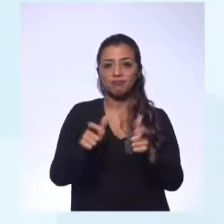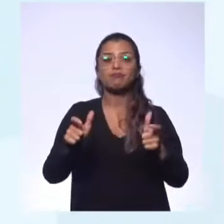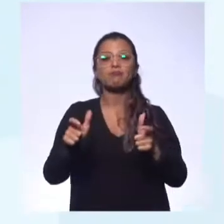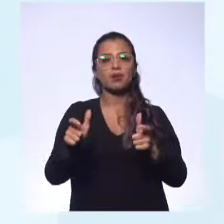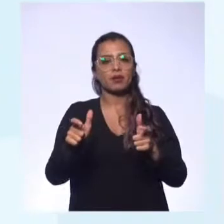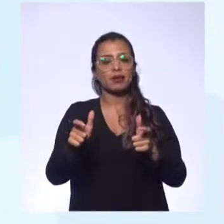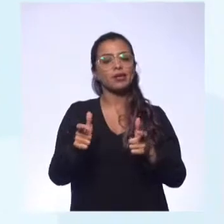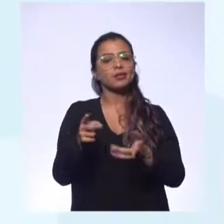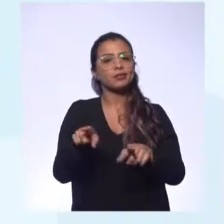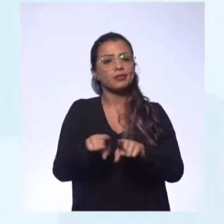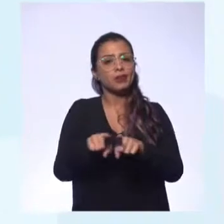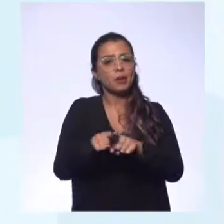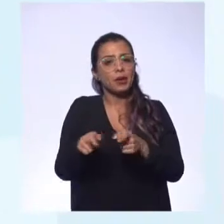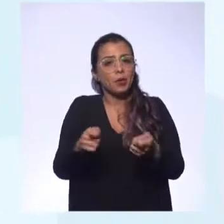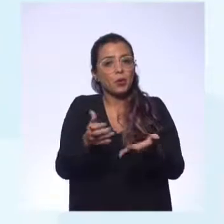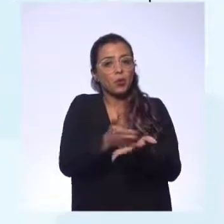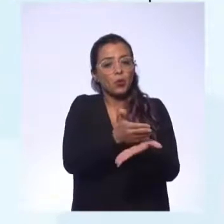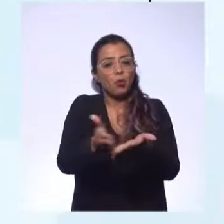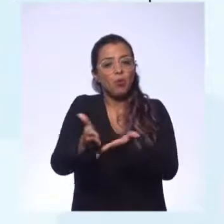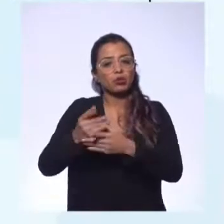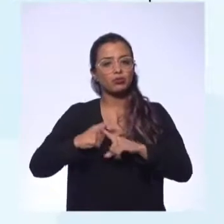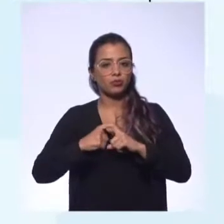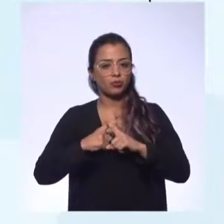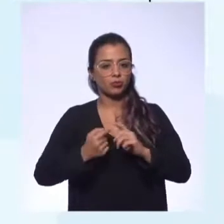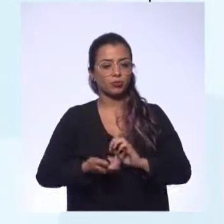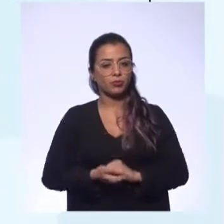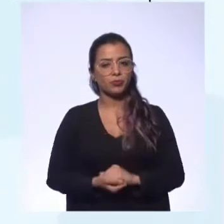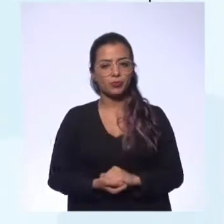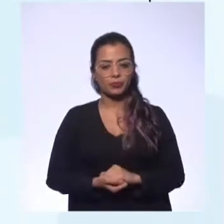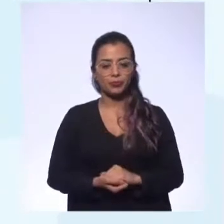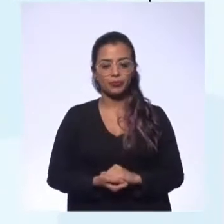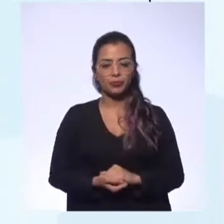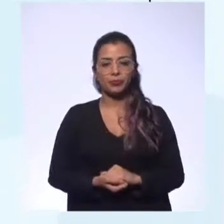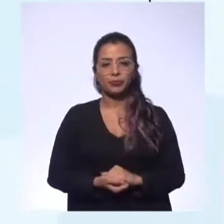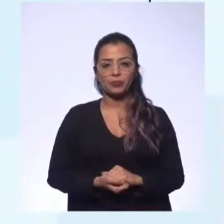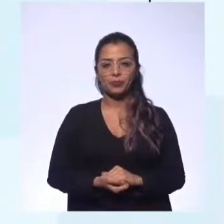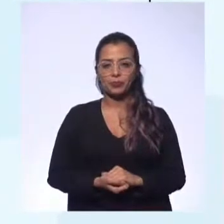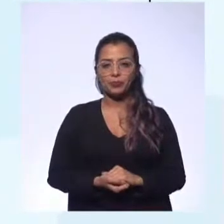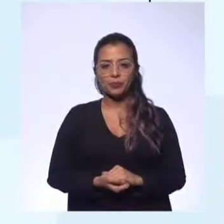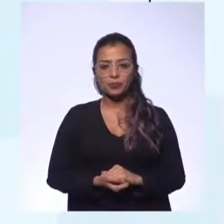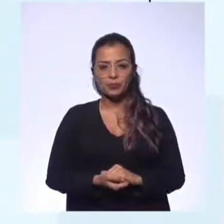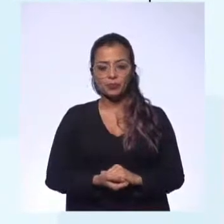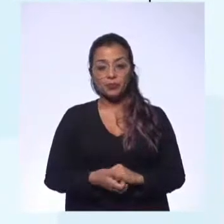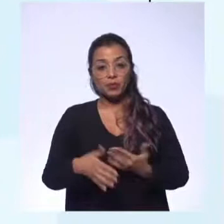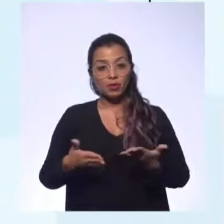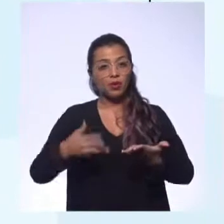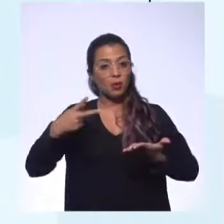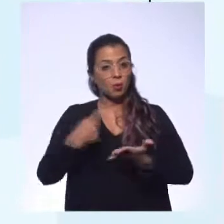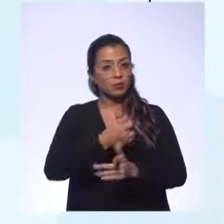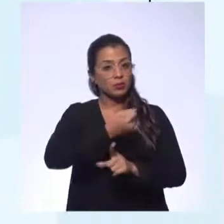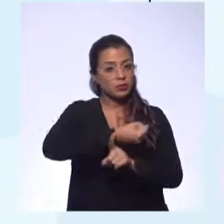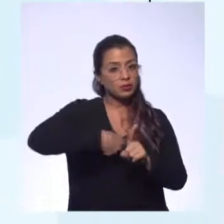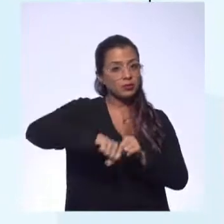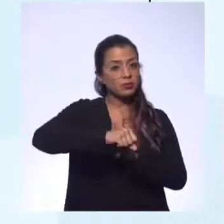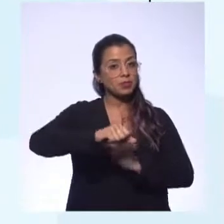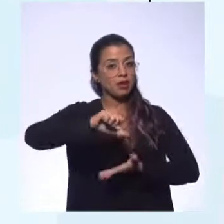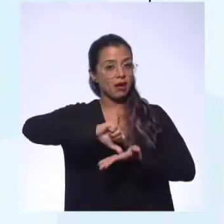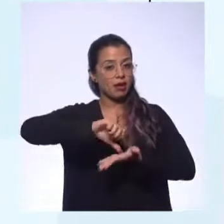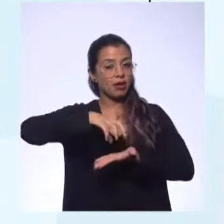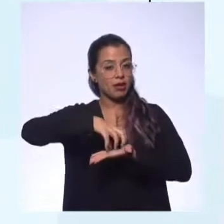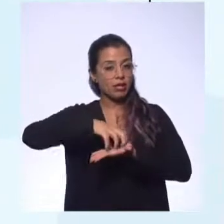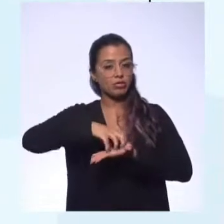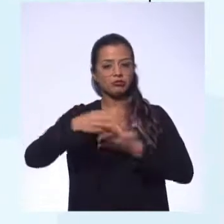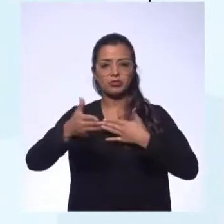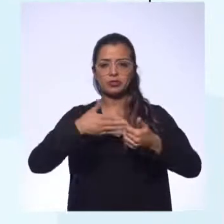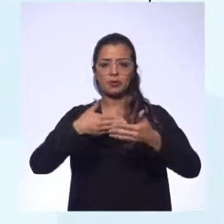autodirigidos e selecionados por meio de códigos. Portanto, ocorre uma sociabilidade em rede independente do meio.